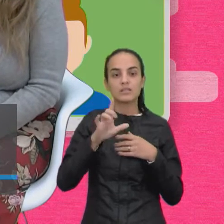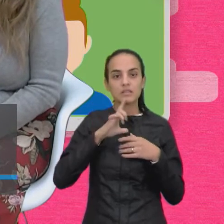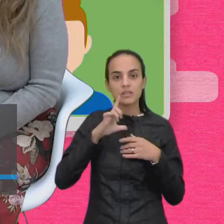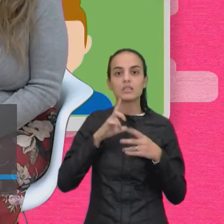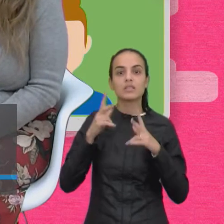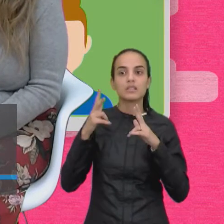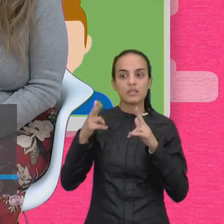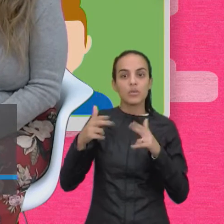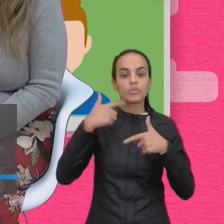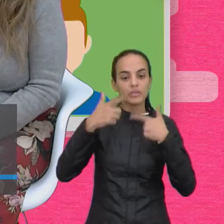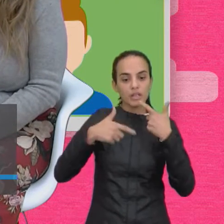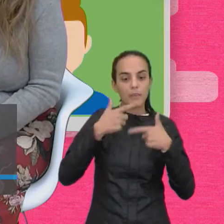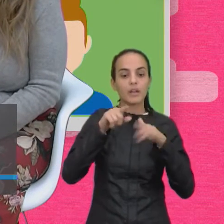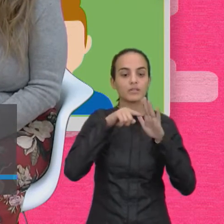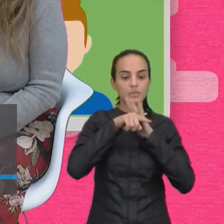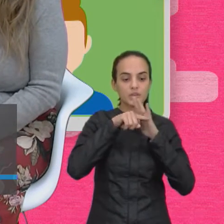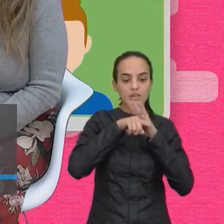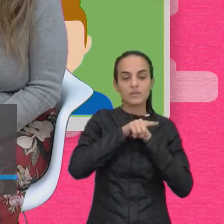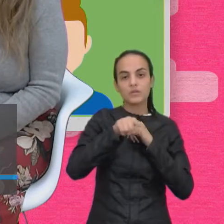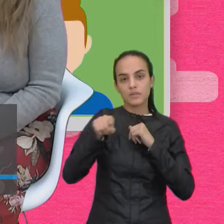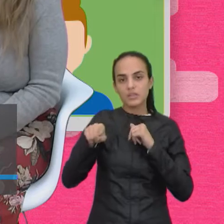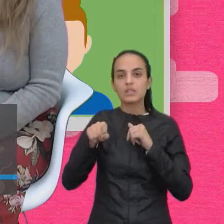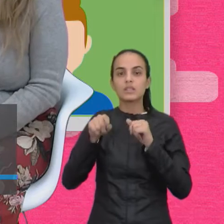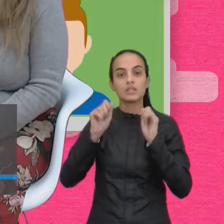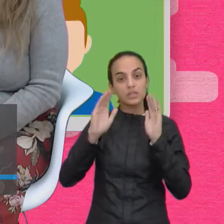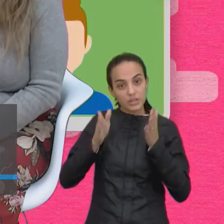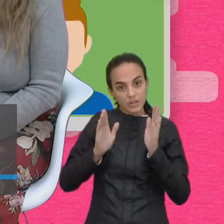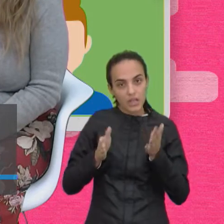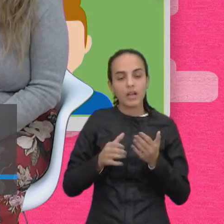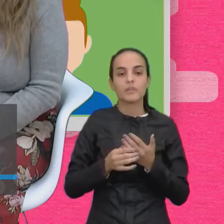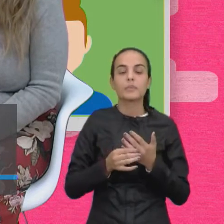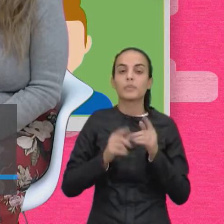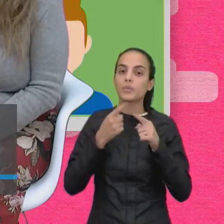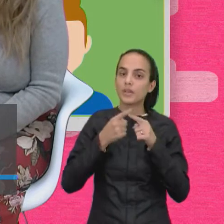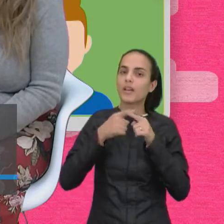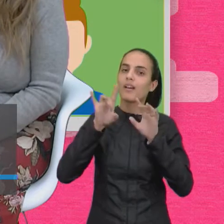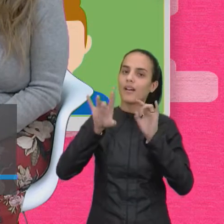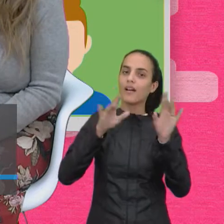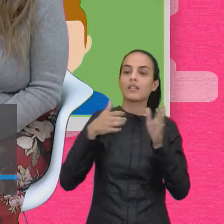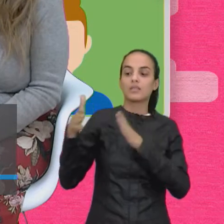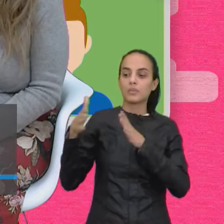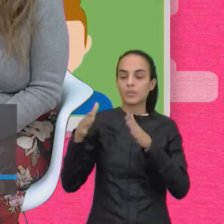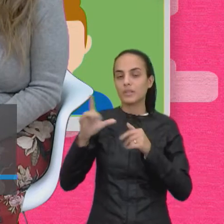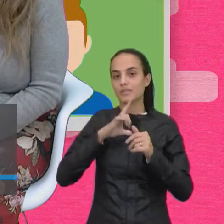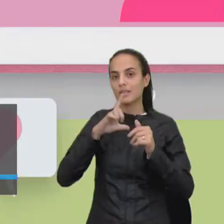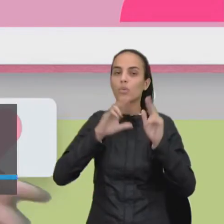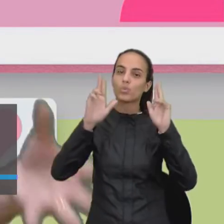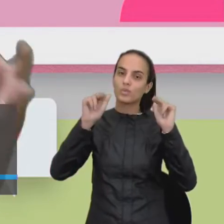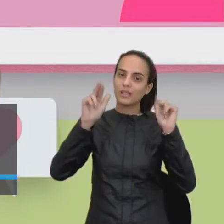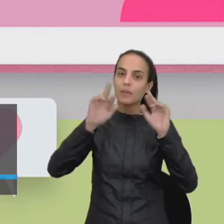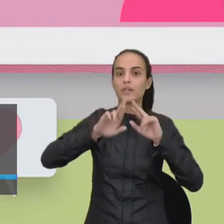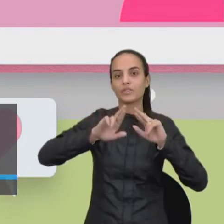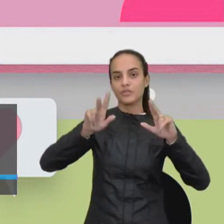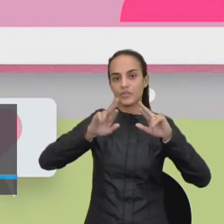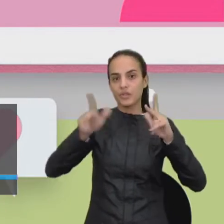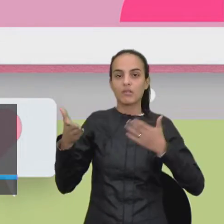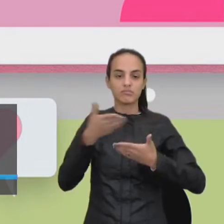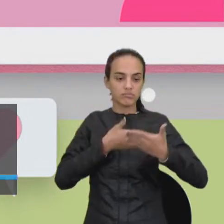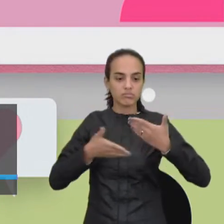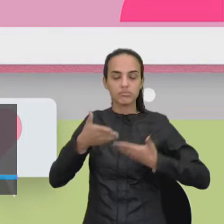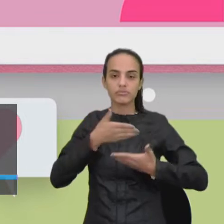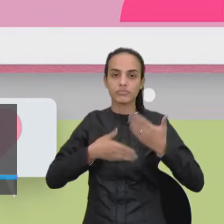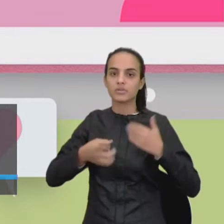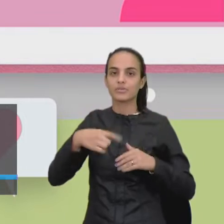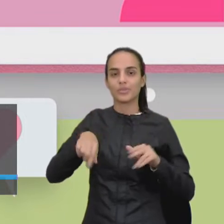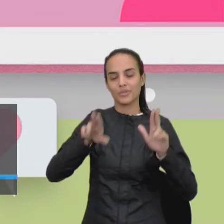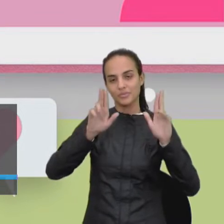desenvolvemos um trabalho de pesquisa, que é o que vocês estudantes estão fazendo, porque a cada momento tem um assunto diferente, novo, interagindo com as